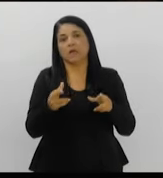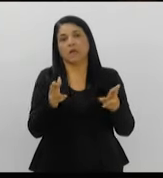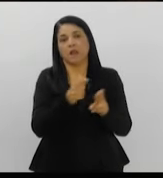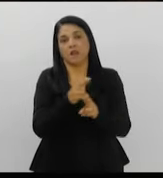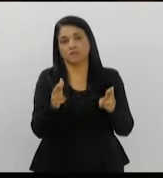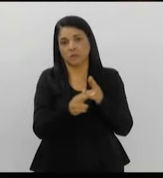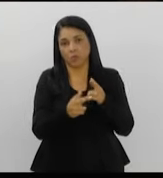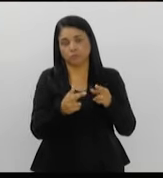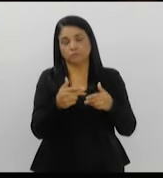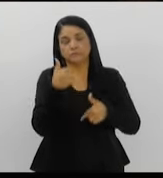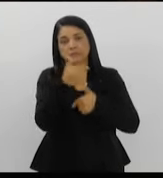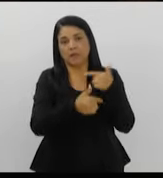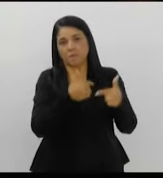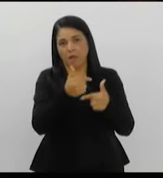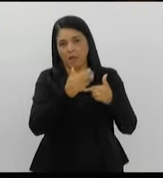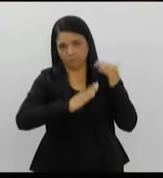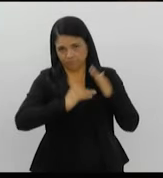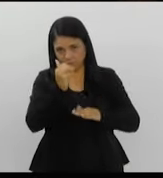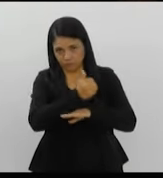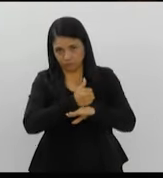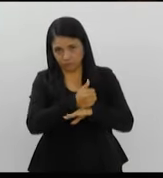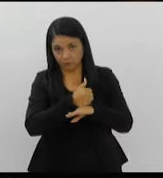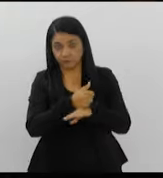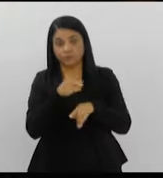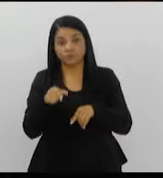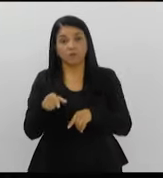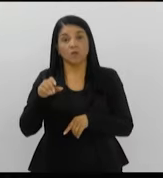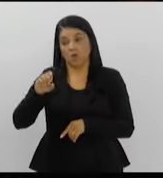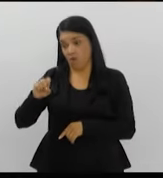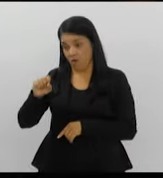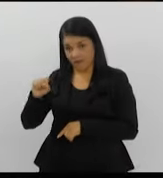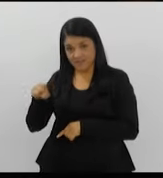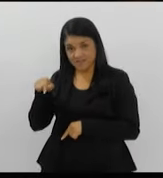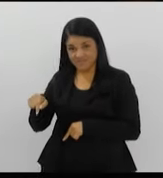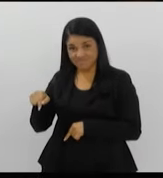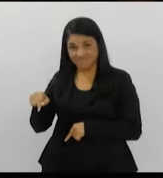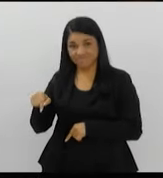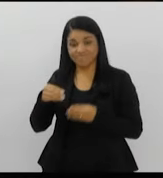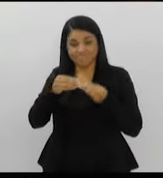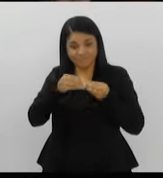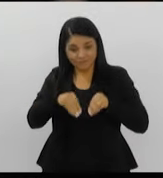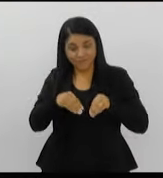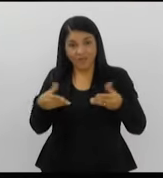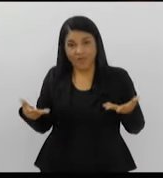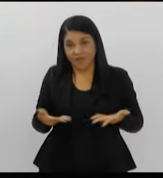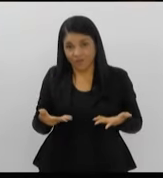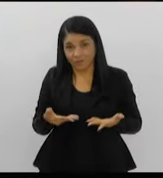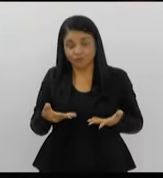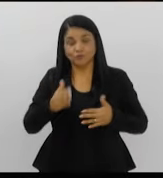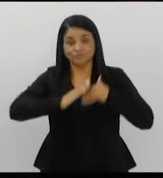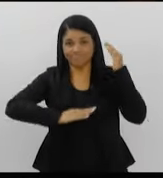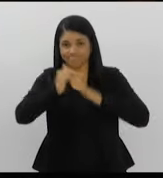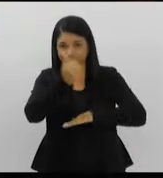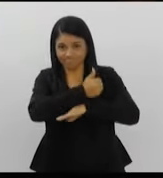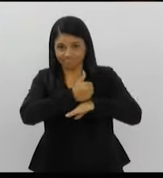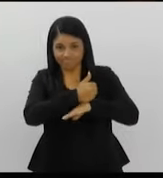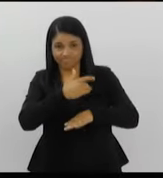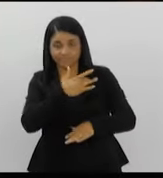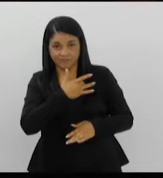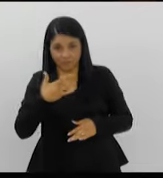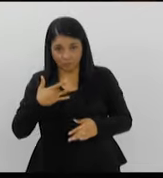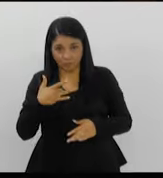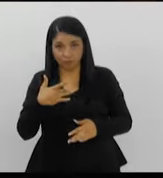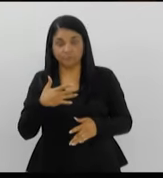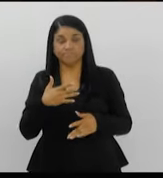É por conta do peso das OS que até hoje os servidores da saúde do Estado do Rio de Janeiro não tiveram